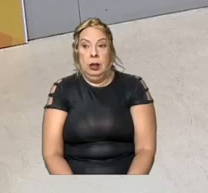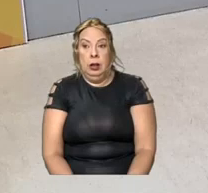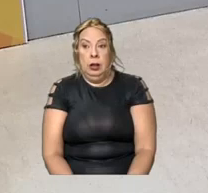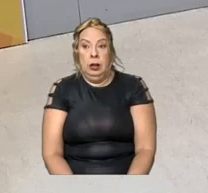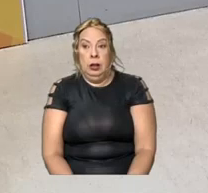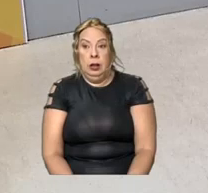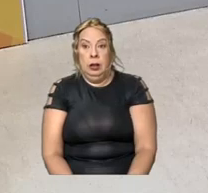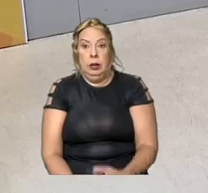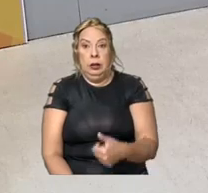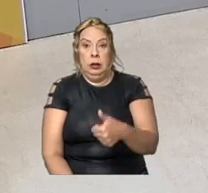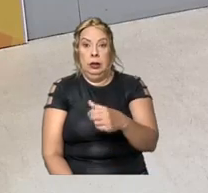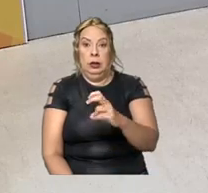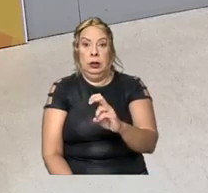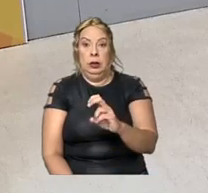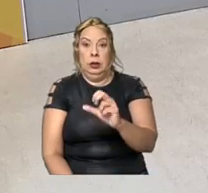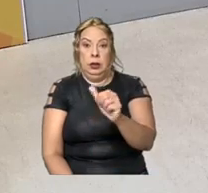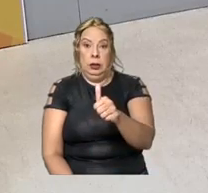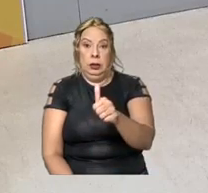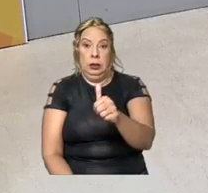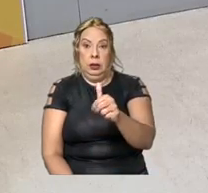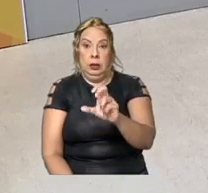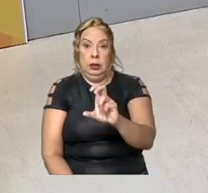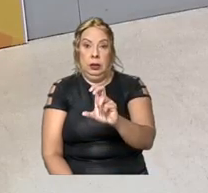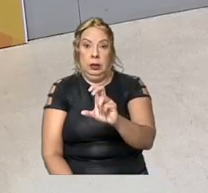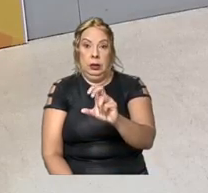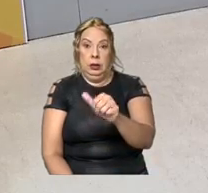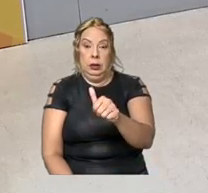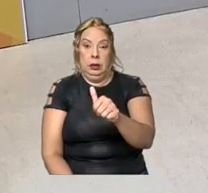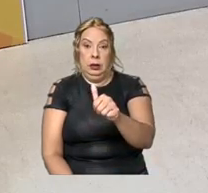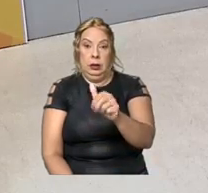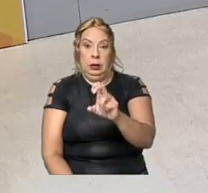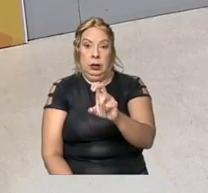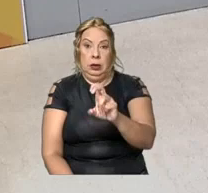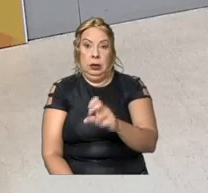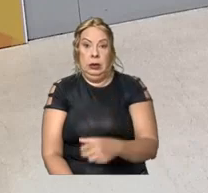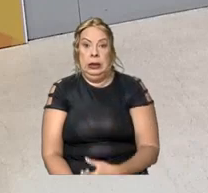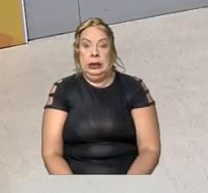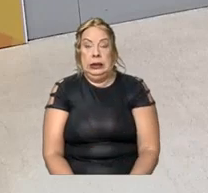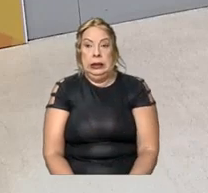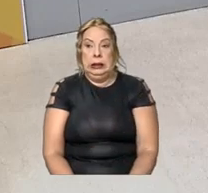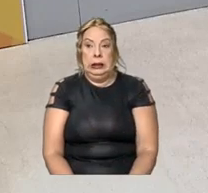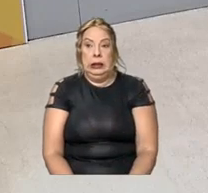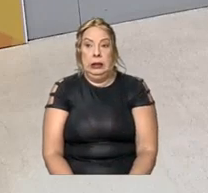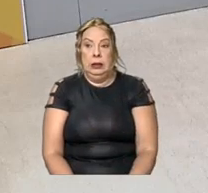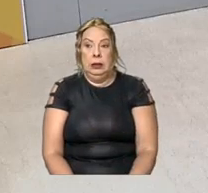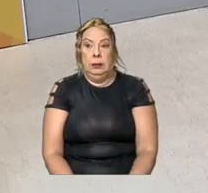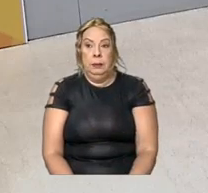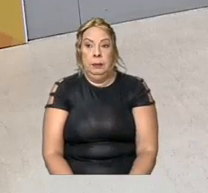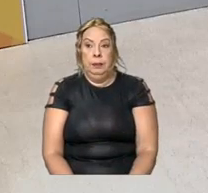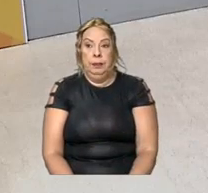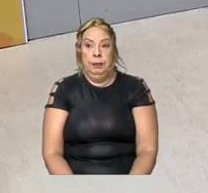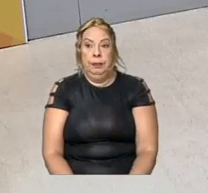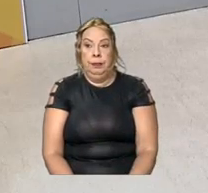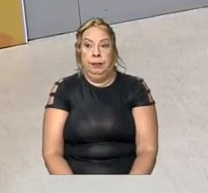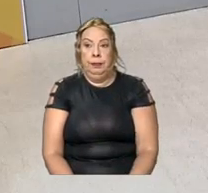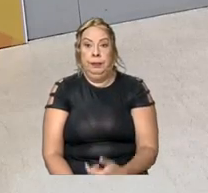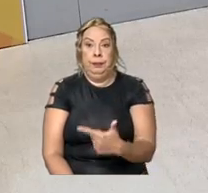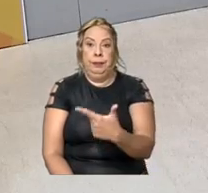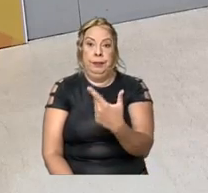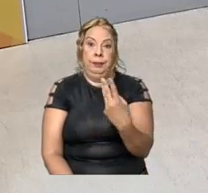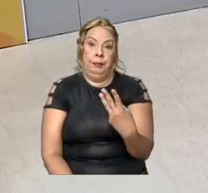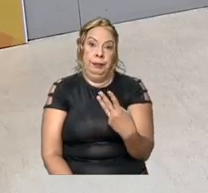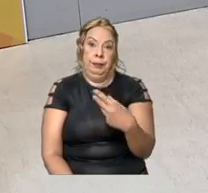Saiu 4, saiu 15. 15. Marque aí, ó, comigo, número 15.